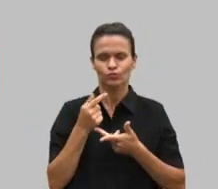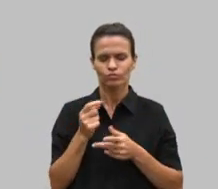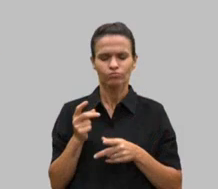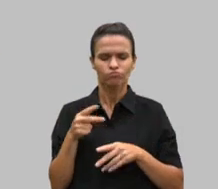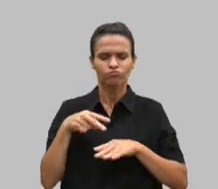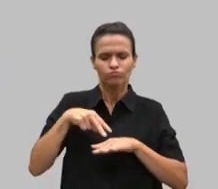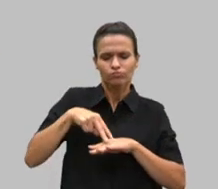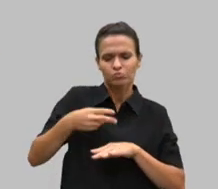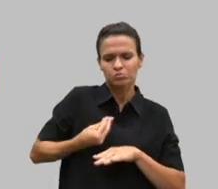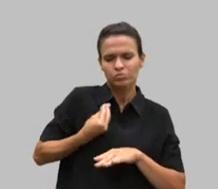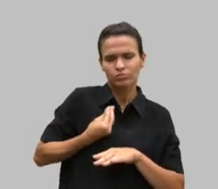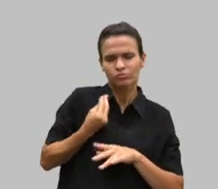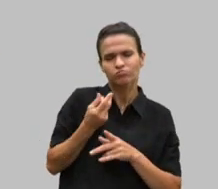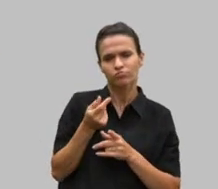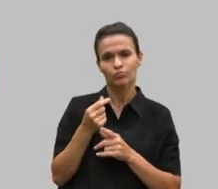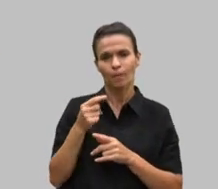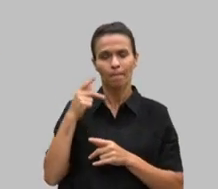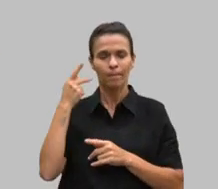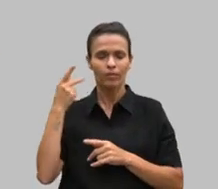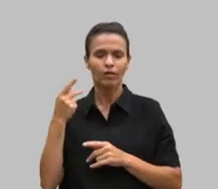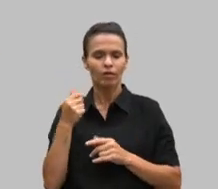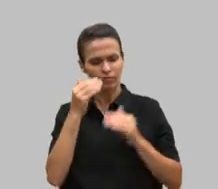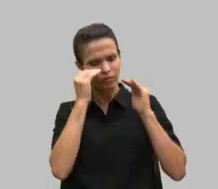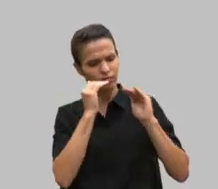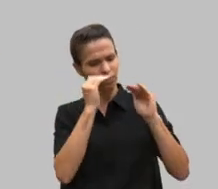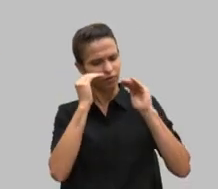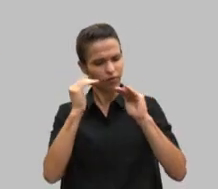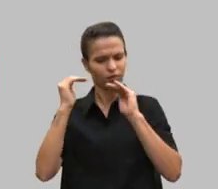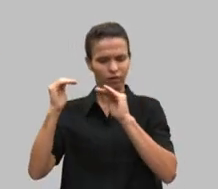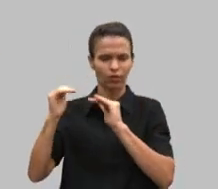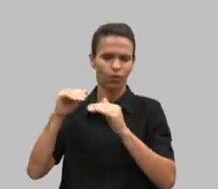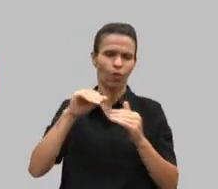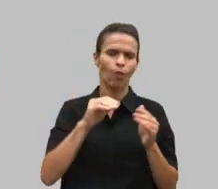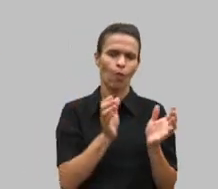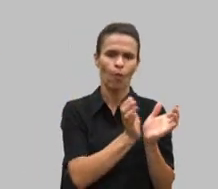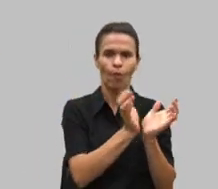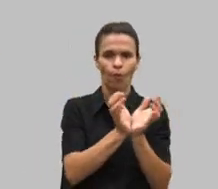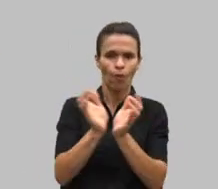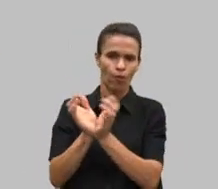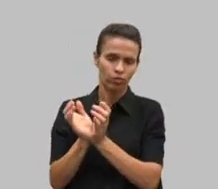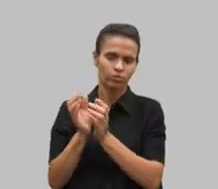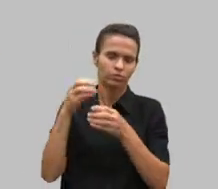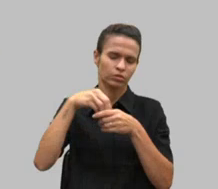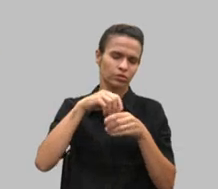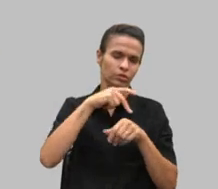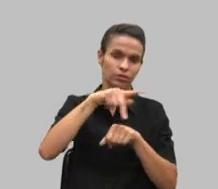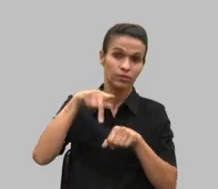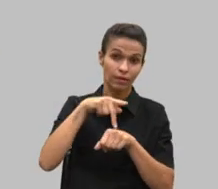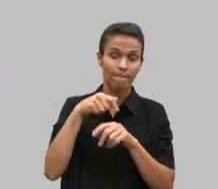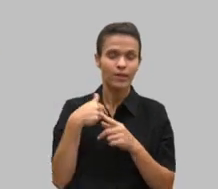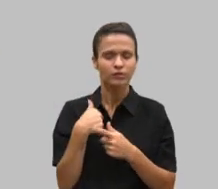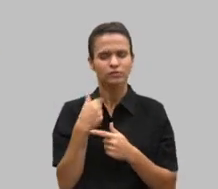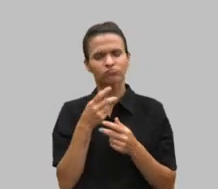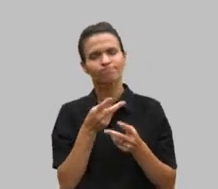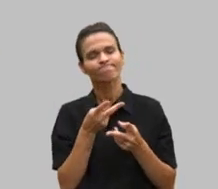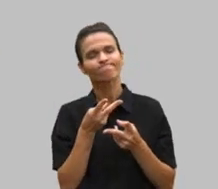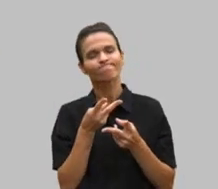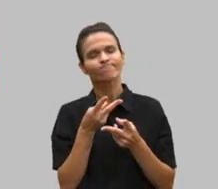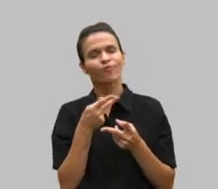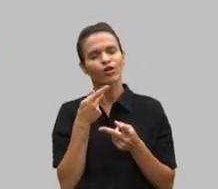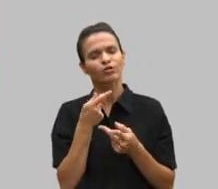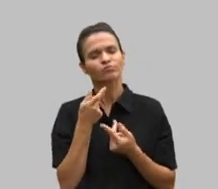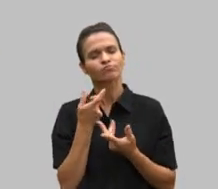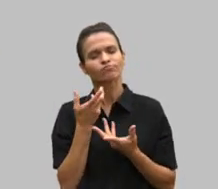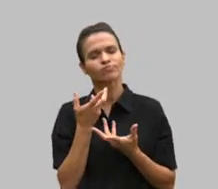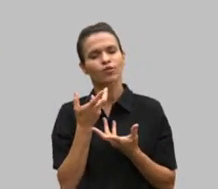todos os cargos que eletivos de todo o nosso país Mas sinceramente eu entendo que o Parlamento